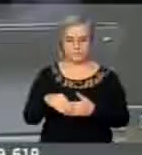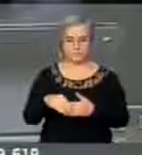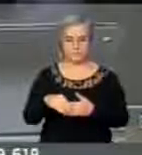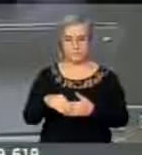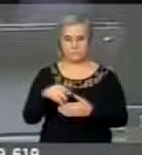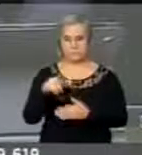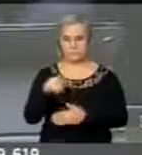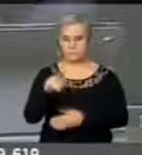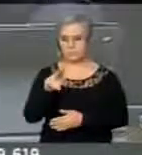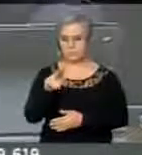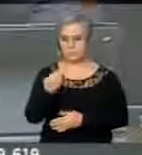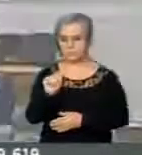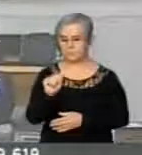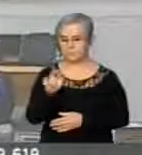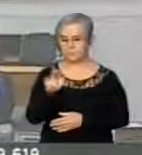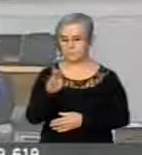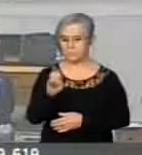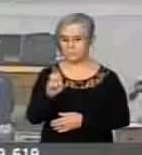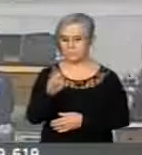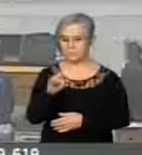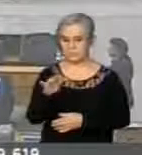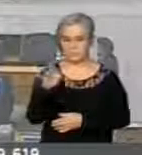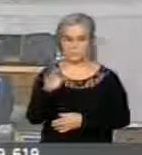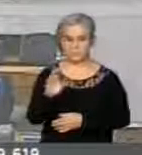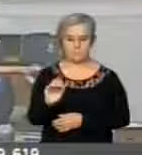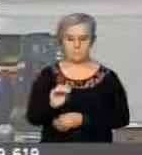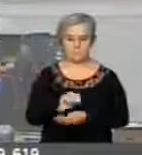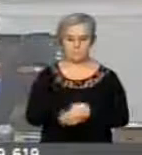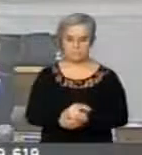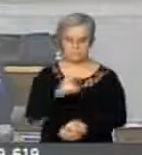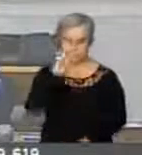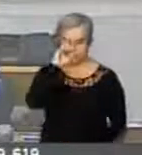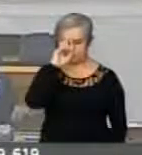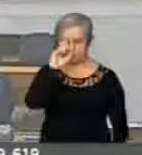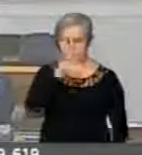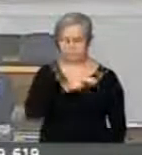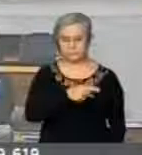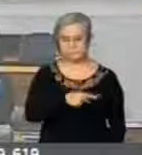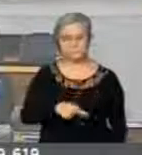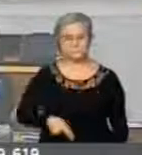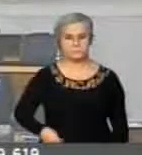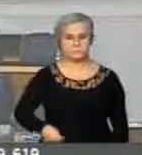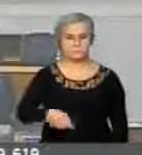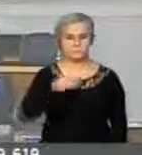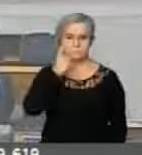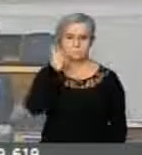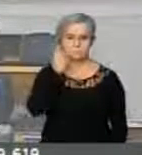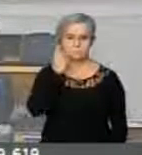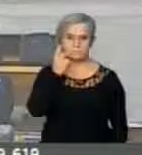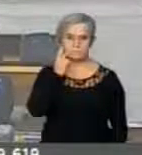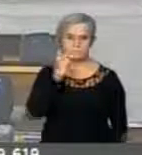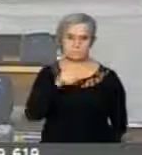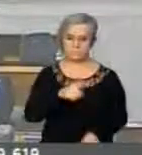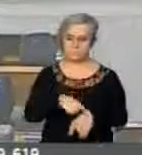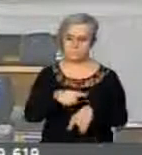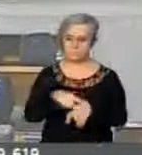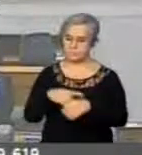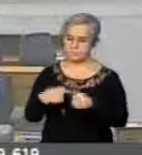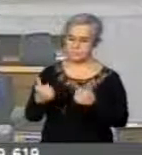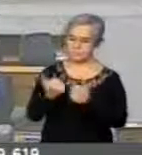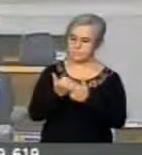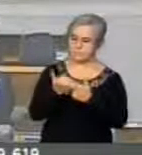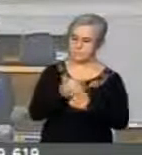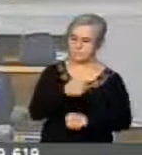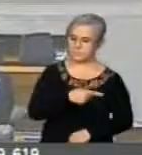3 minutos. Senhor presidente, senhoras e senhores deputados, a partir da posse do presidente